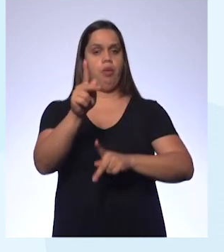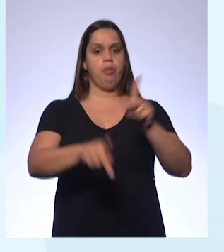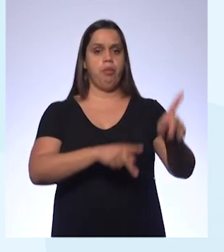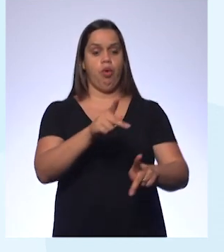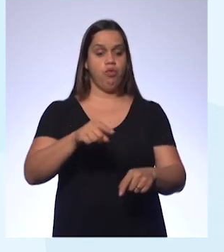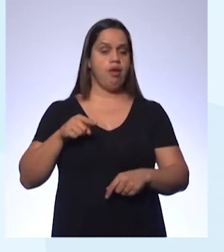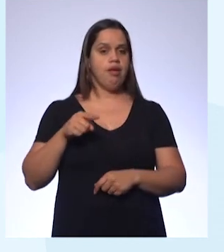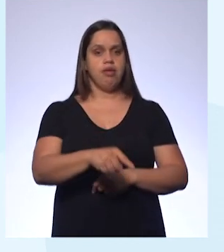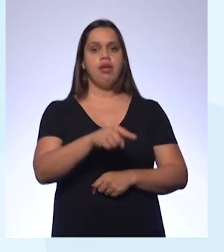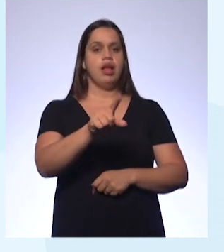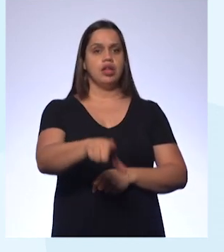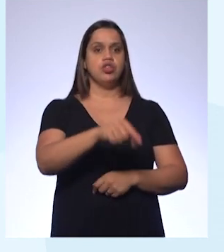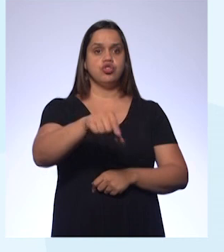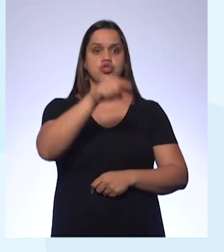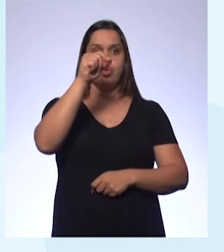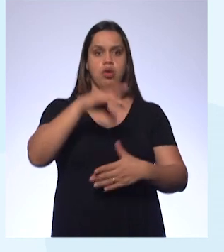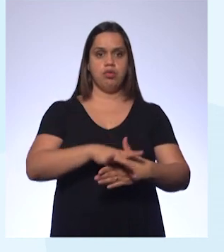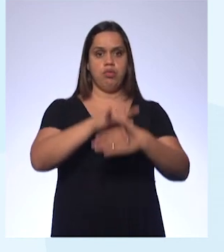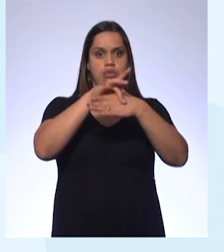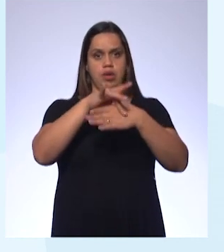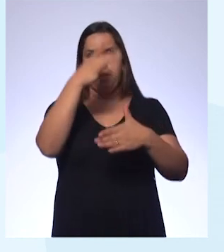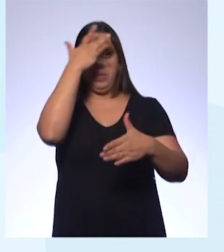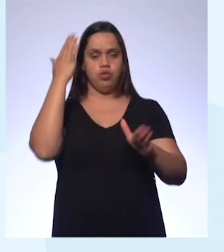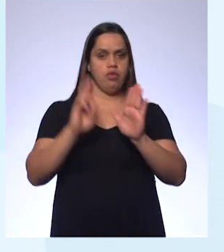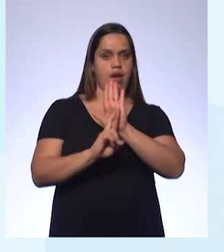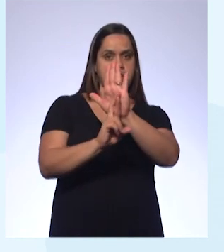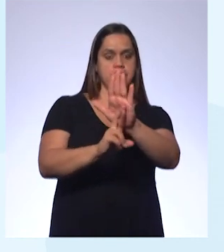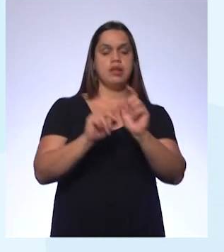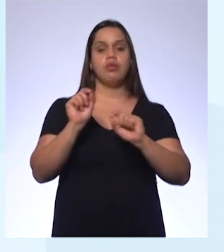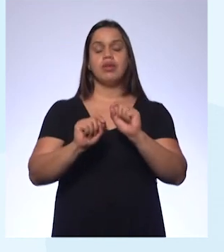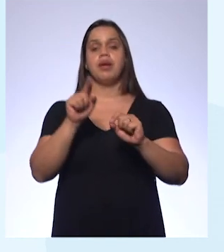seu representante, ou seja, esse representante